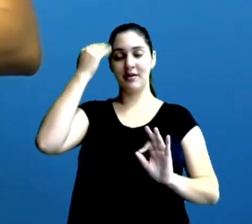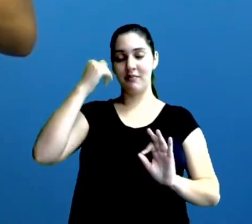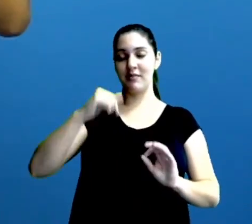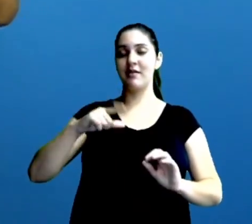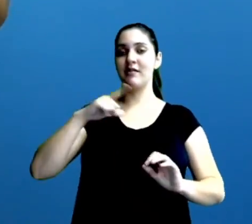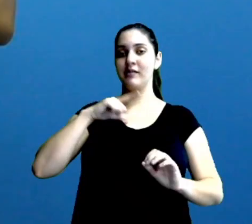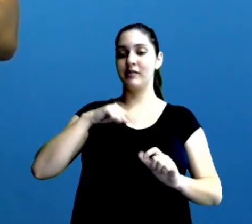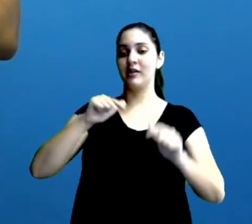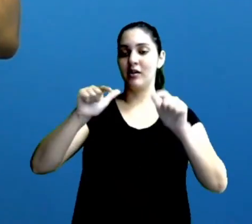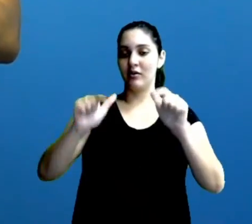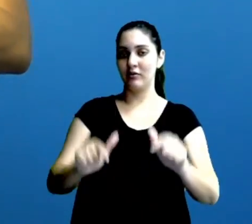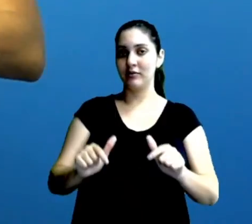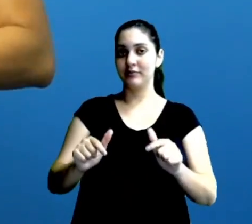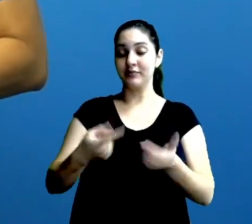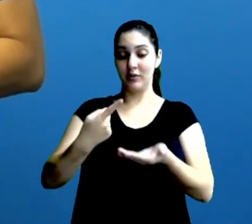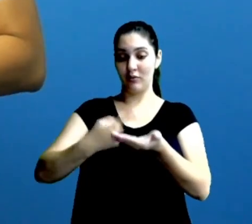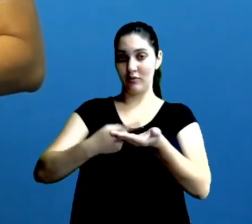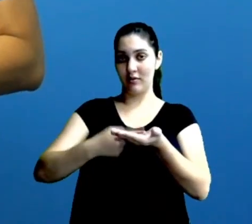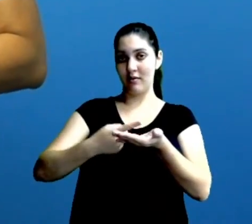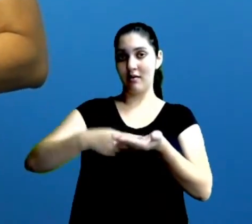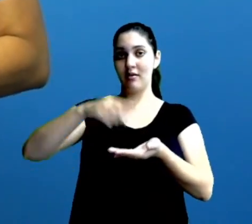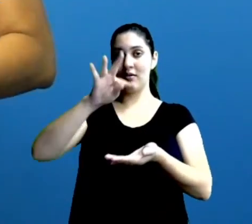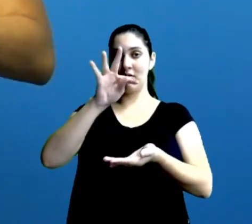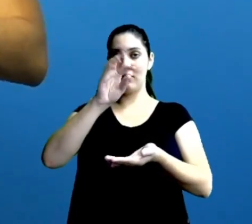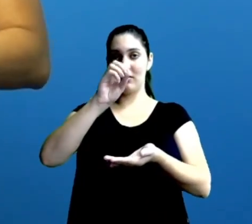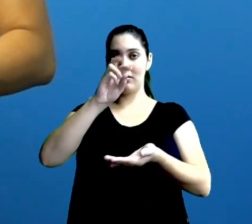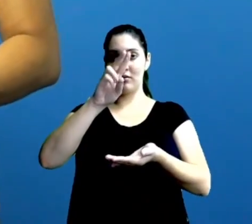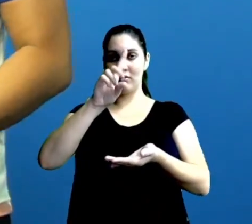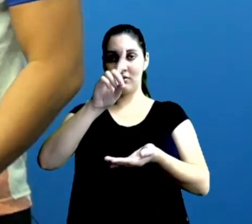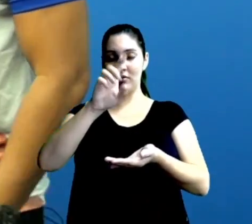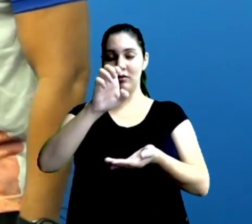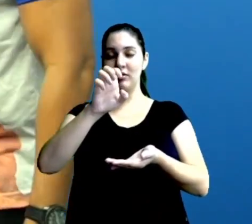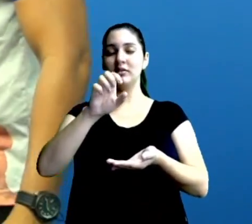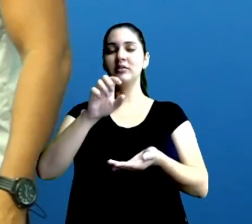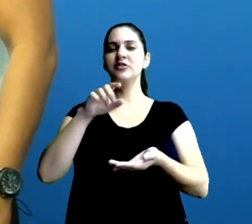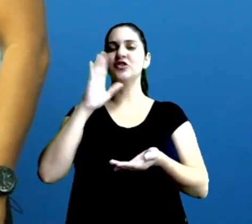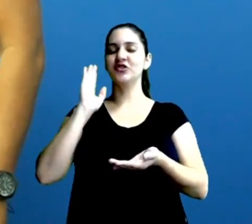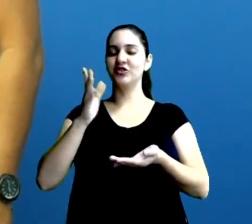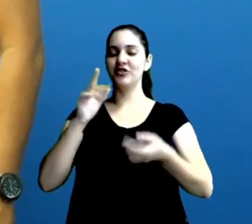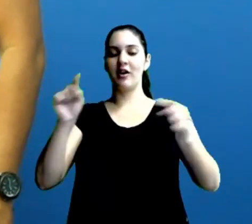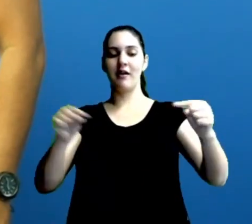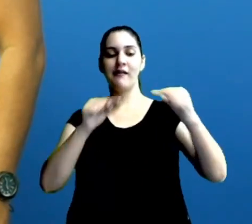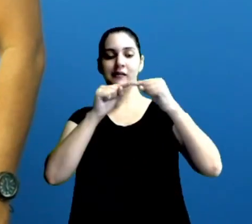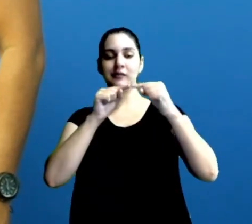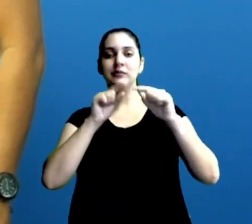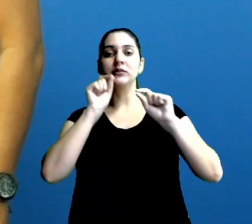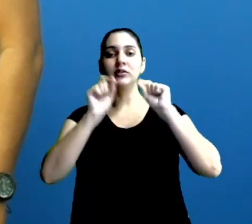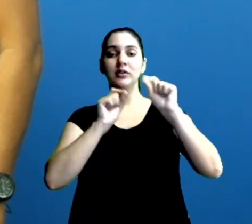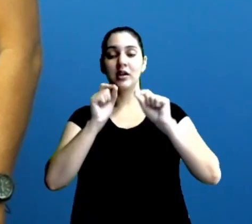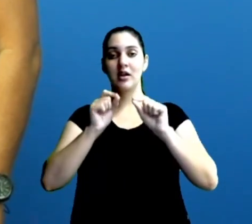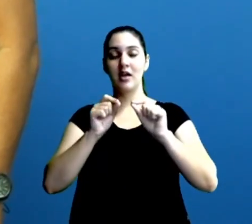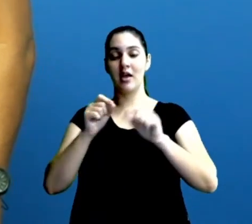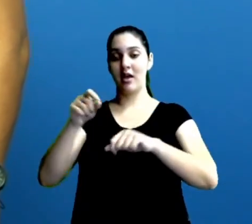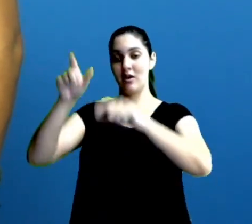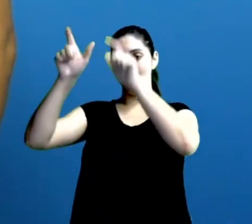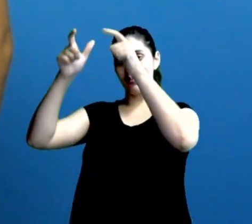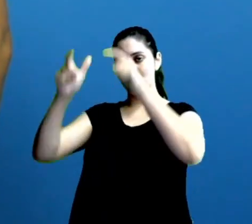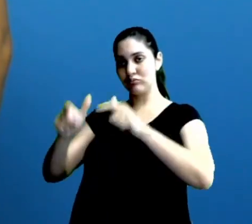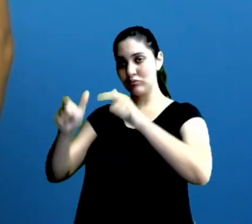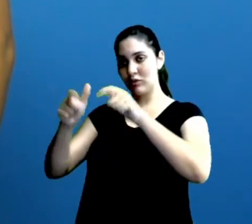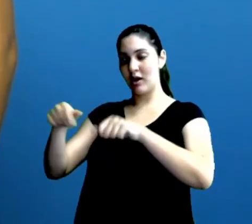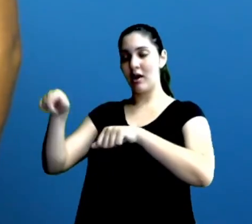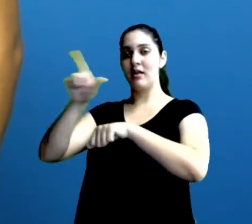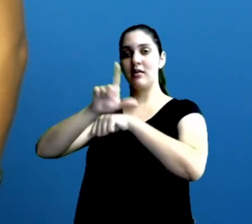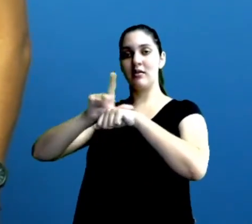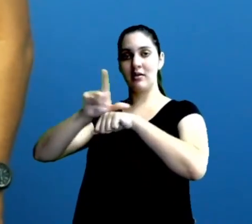coisa. O Tratado de Tordesilhas já havia delimitado, determinado de que essa parte lilás pertenceria a Portugal e